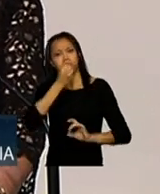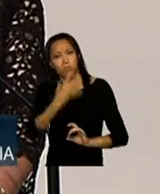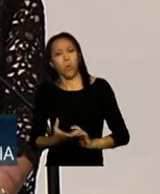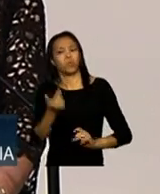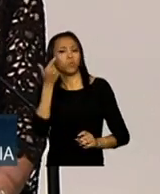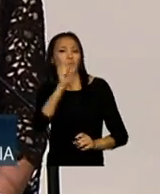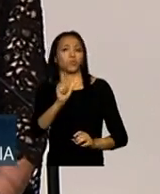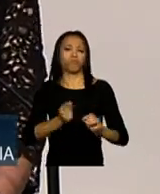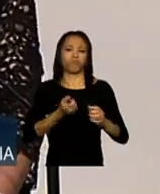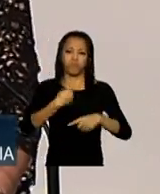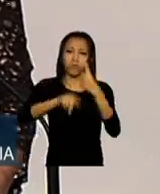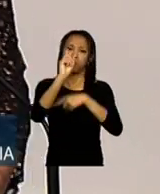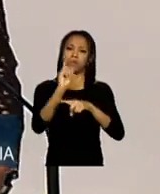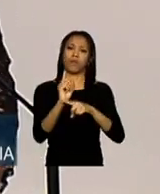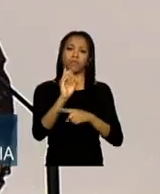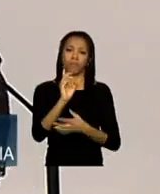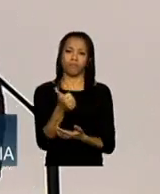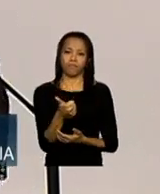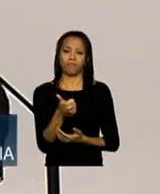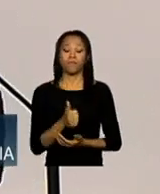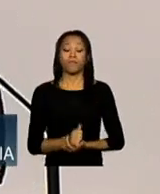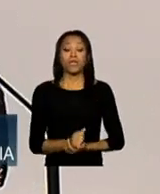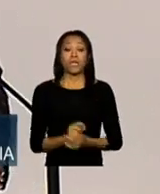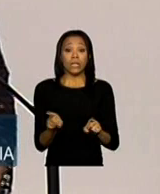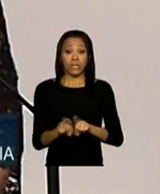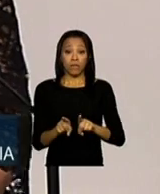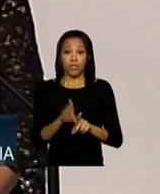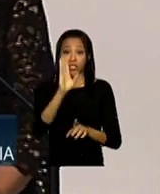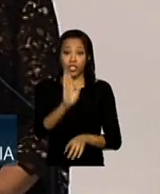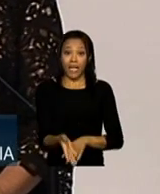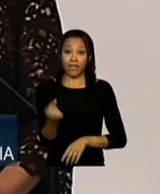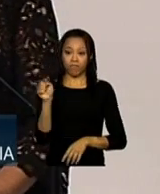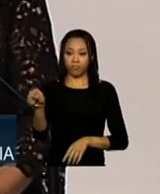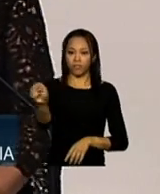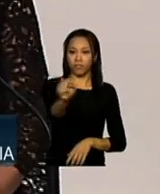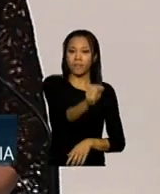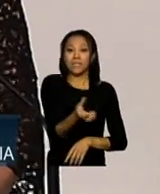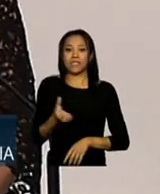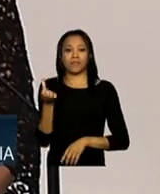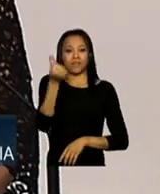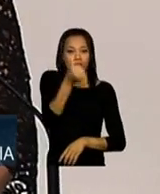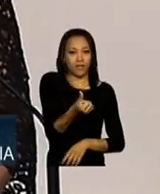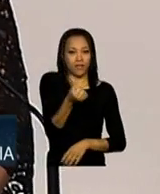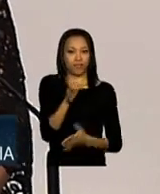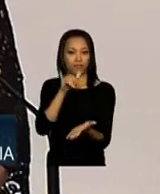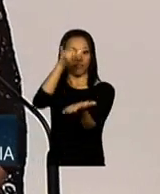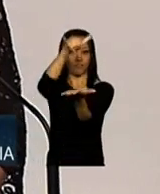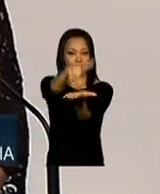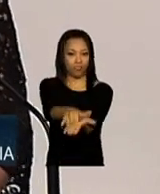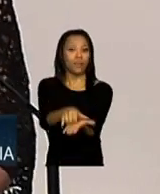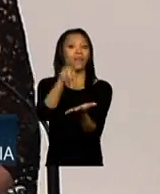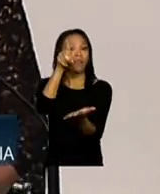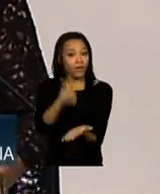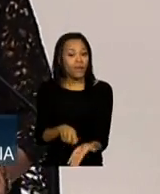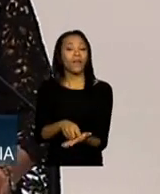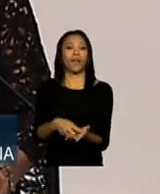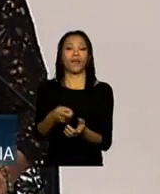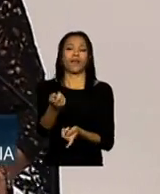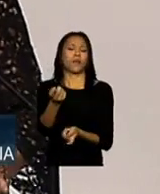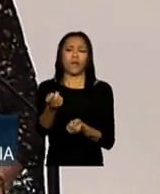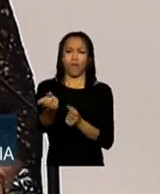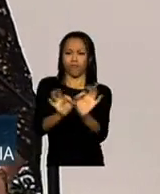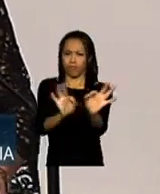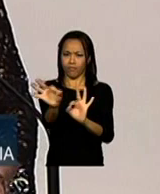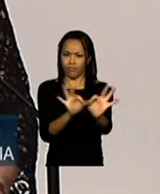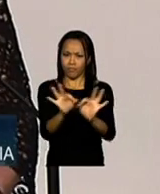bem sucedido. Agora, já são 6 aeroportos sobre administração privada. Além